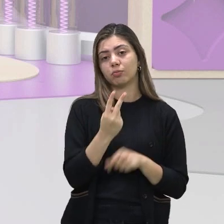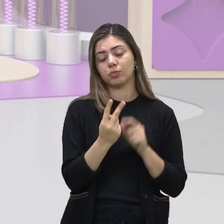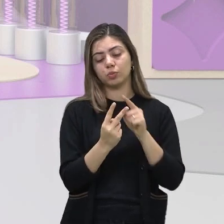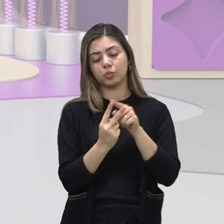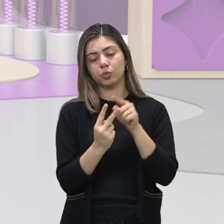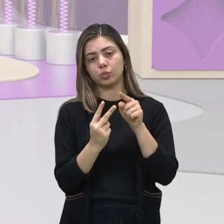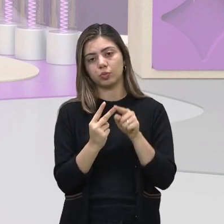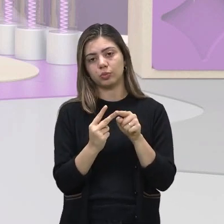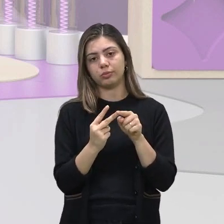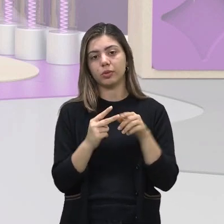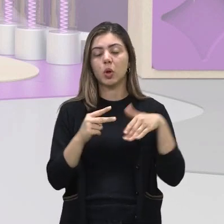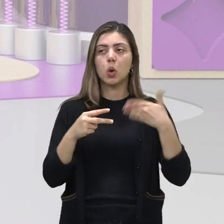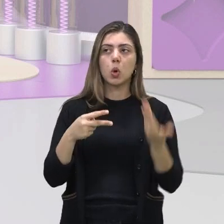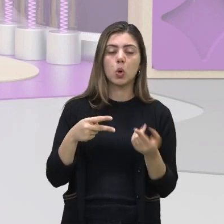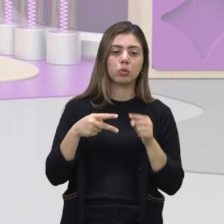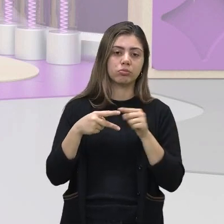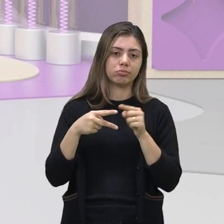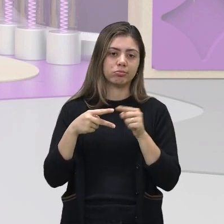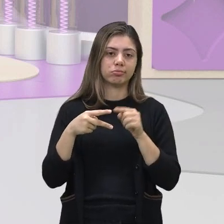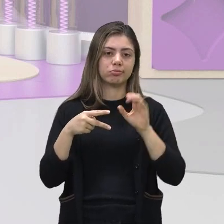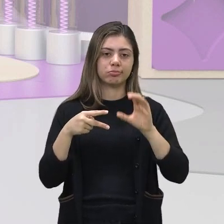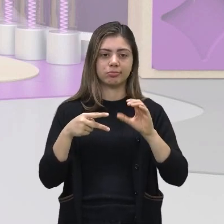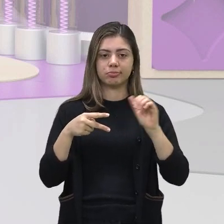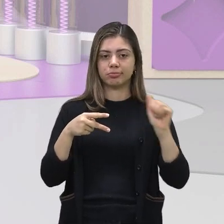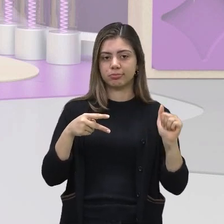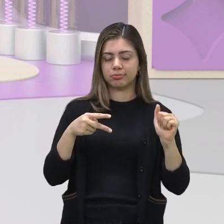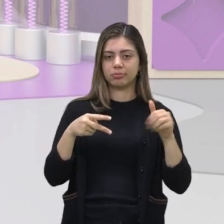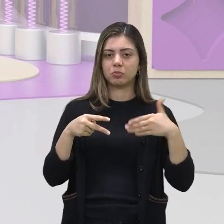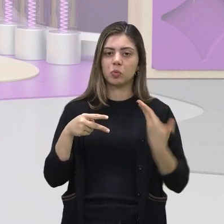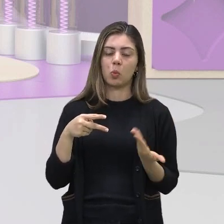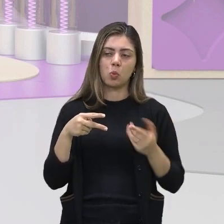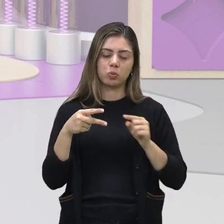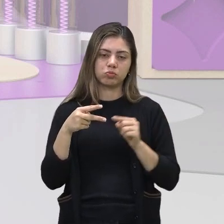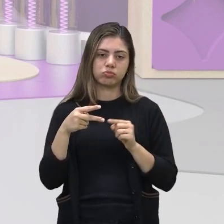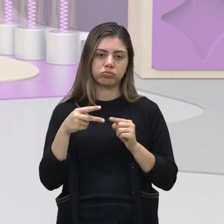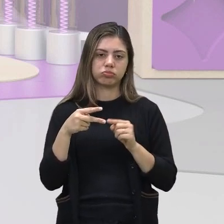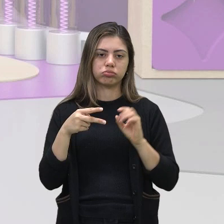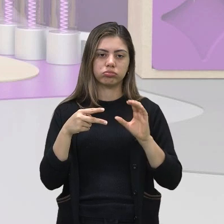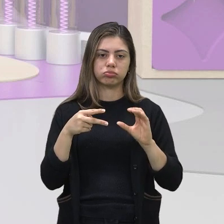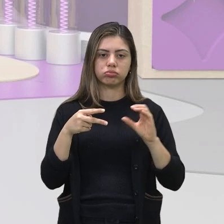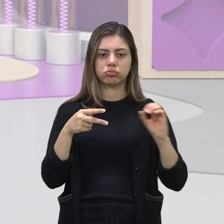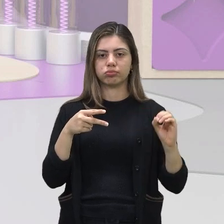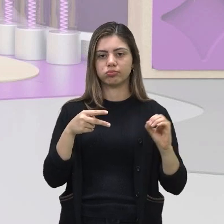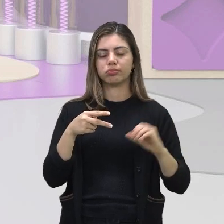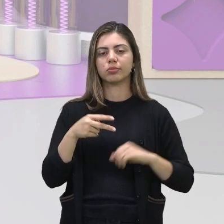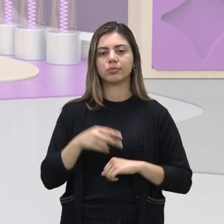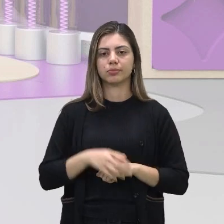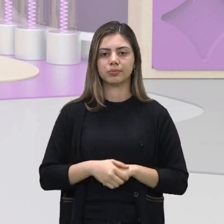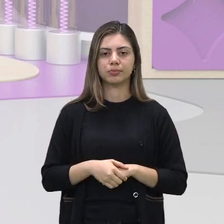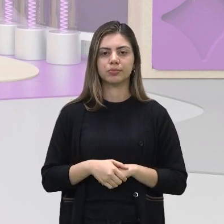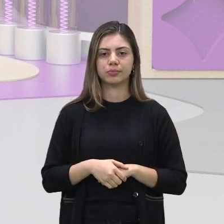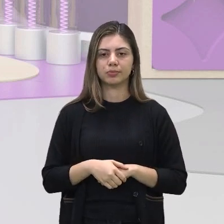Ou vai ficar a face da cara voltada para cima, ou a da coroa.